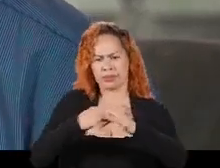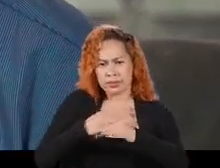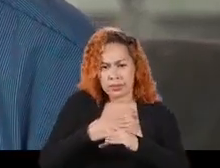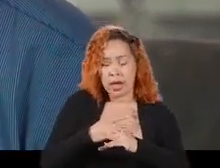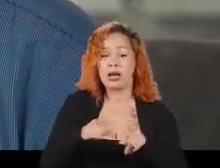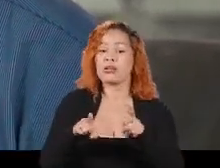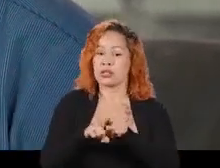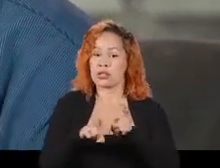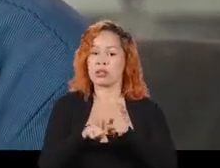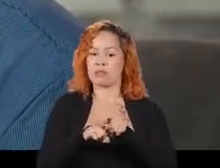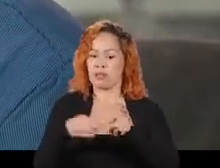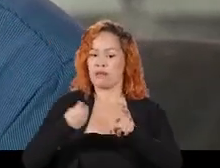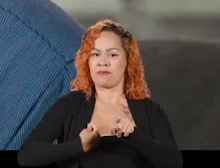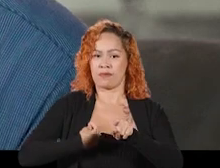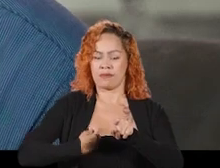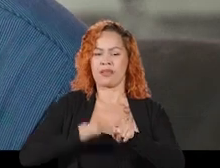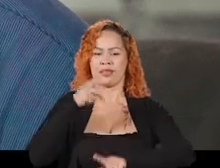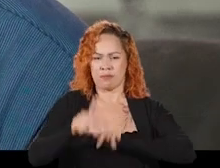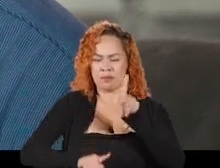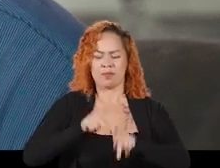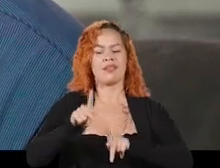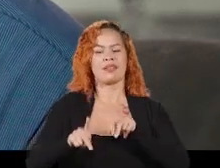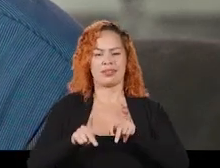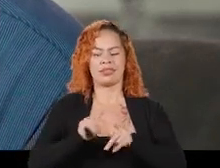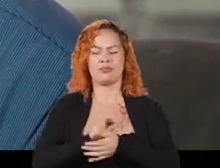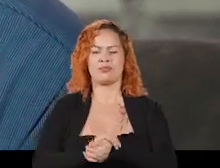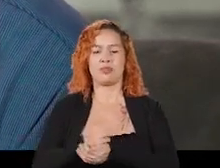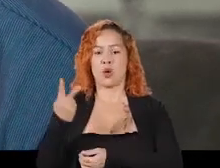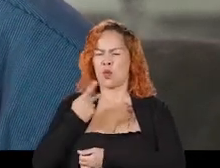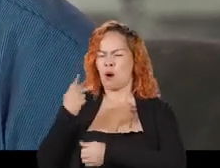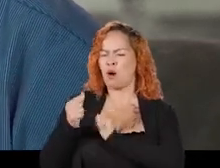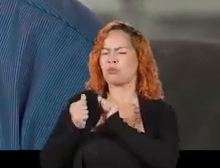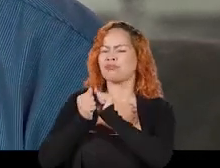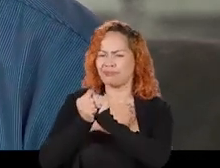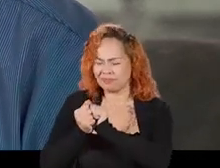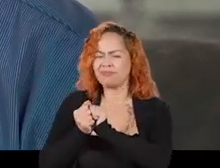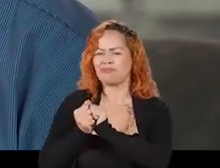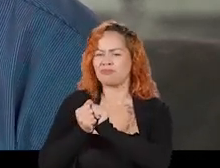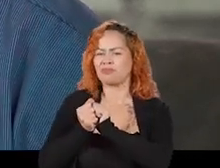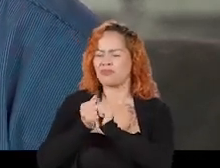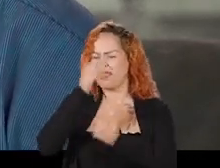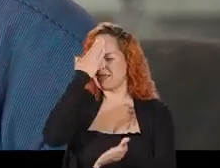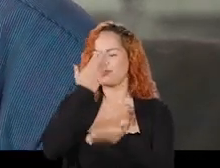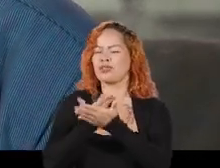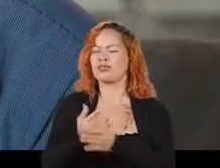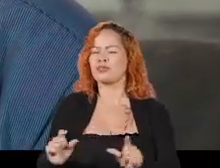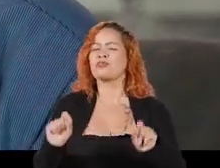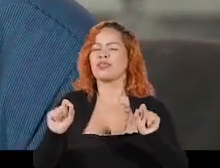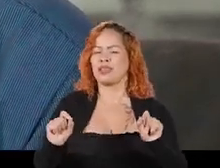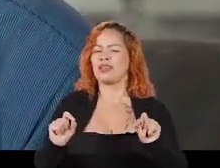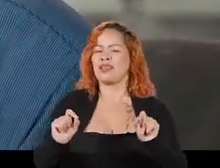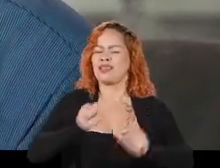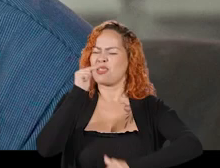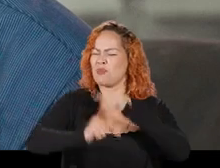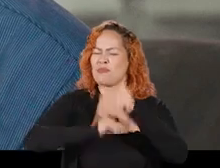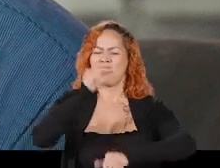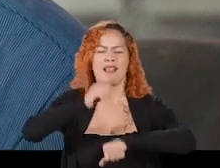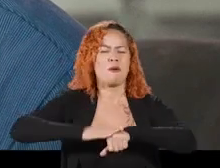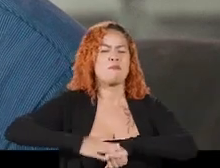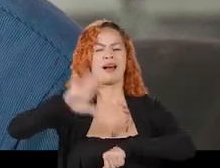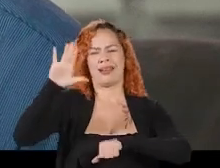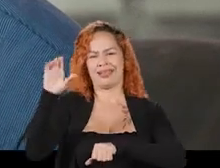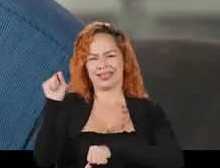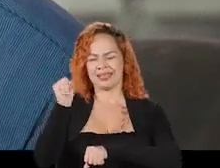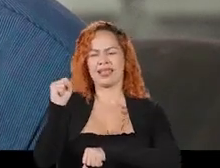organizando a cidade e também melhorando a vida da nossa gente. Eu e o Clécio juntos, certamente, vamos fazer